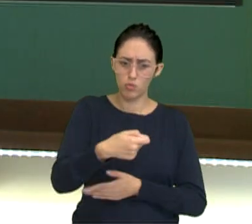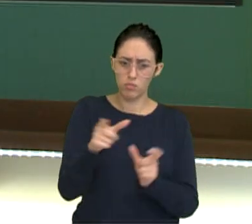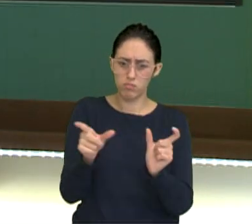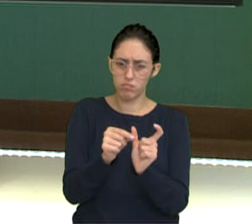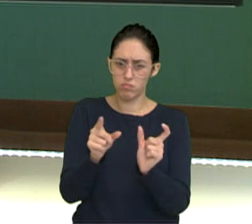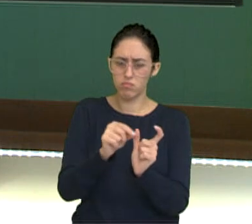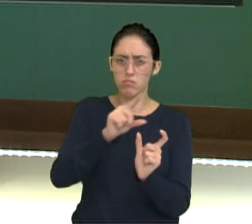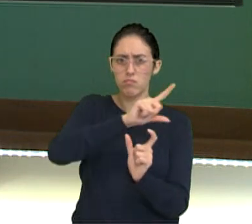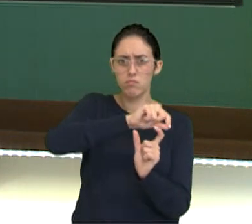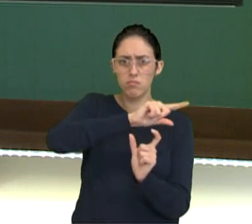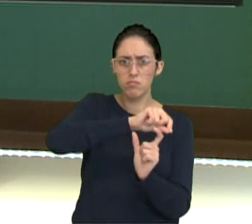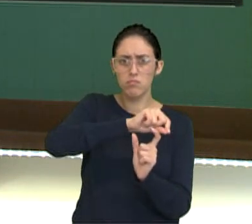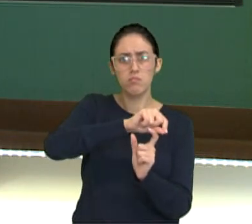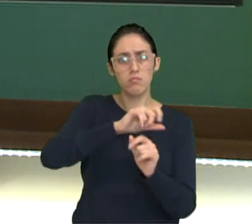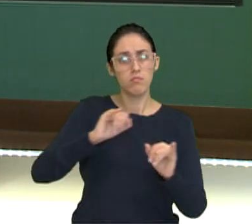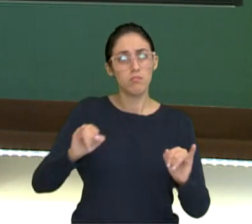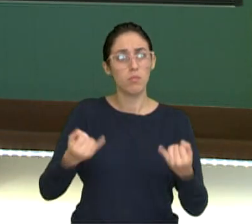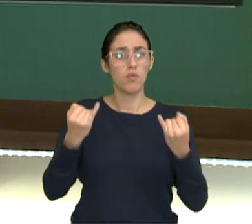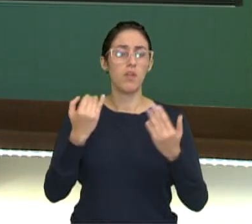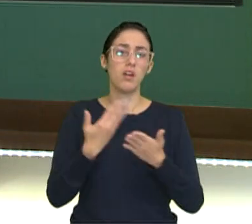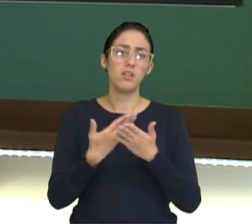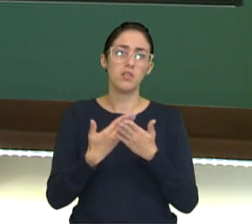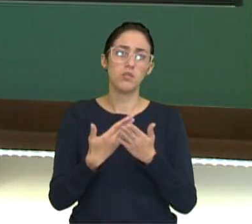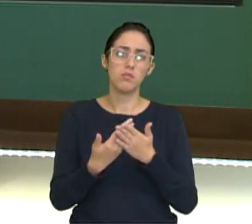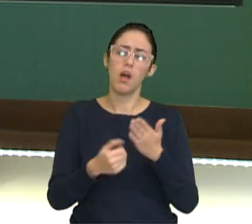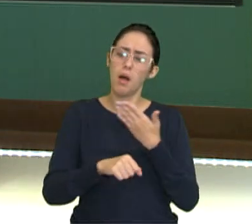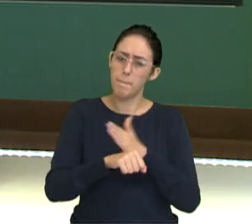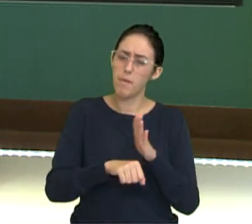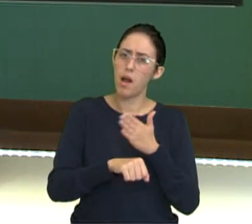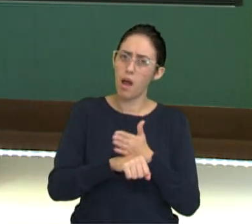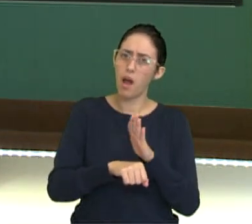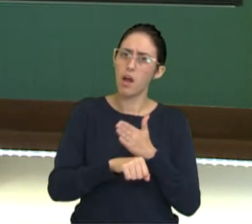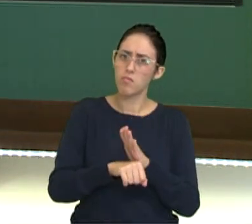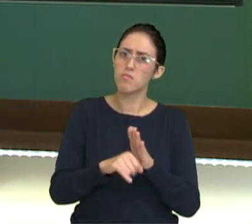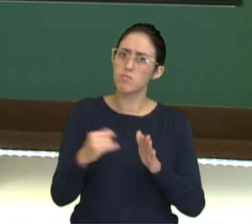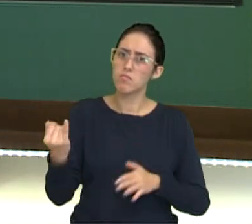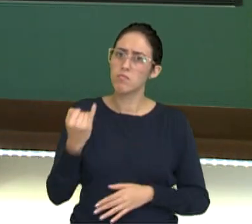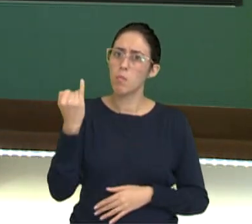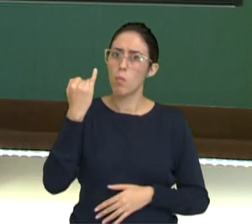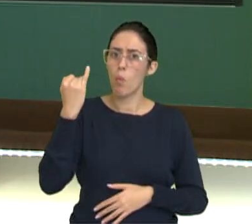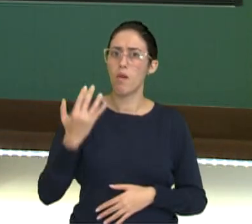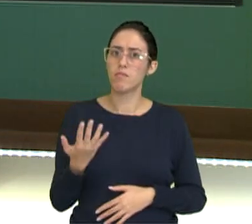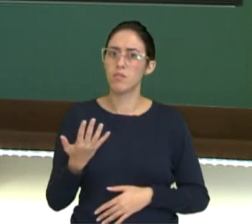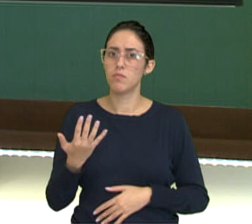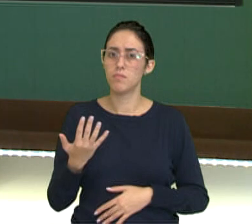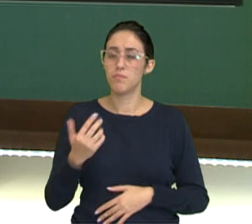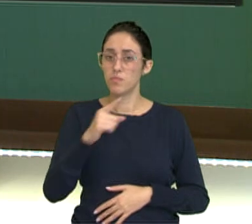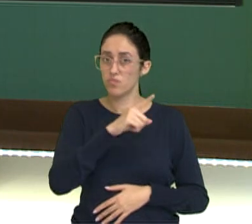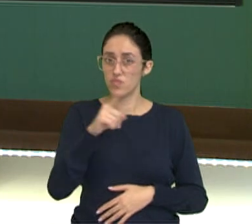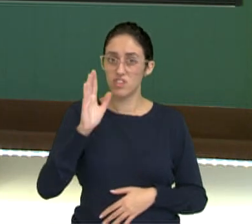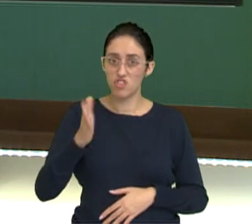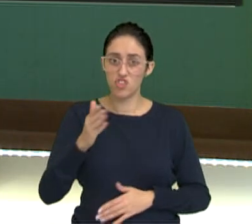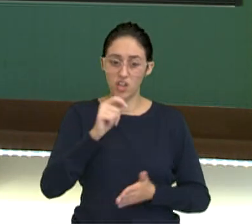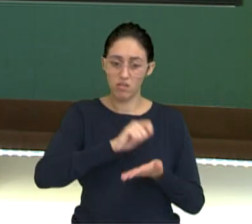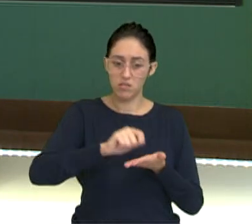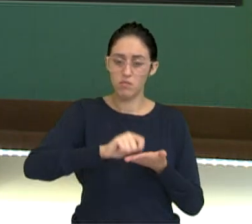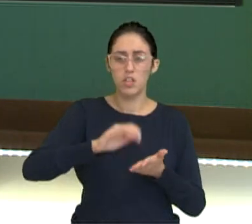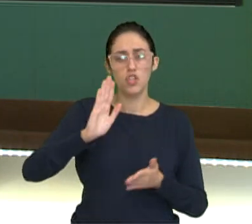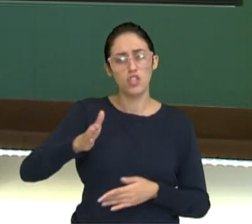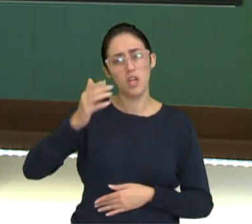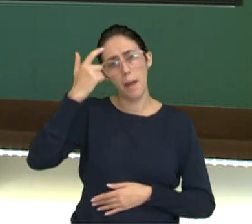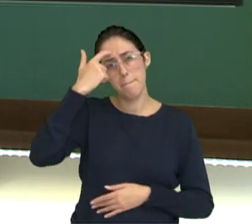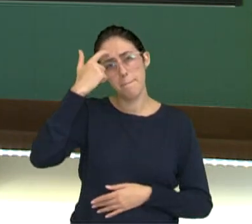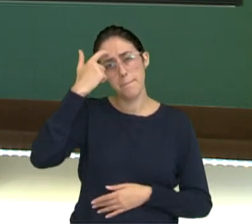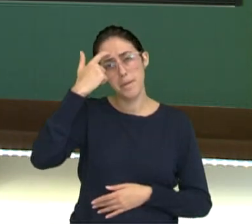alguns, né? Coloque em prática. Então, a ideia dessa atividade é justamente essa, né? Você que já esboçou alguma coisa aí, pensou, eu